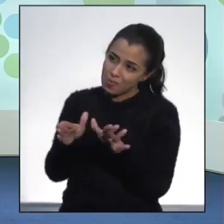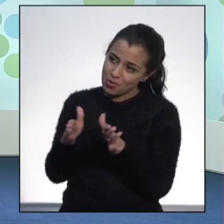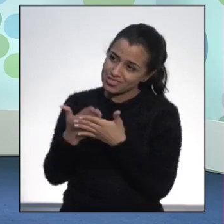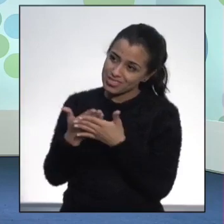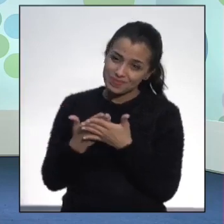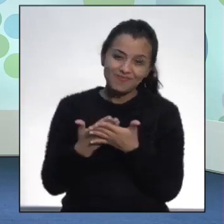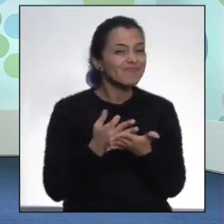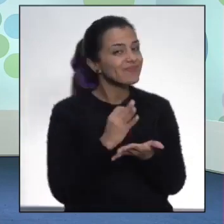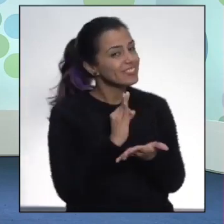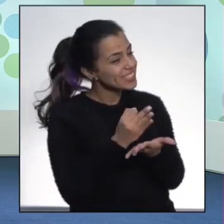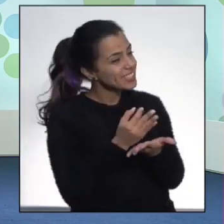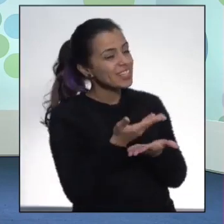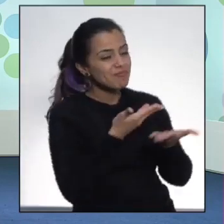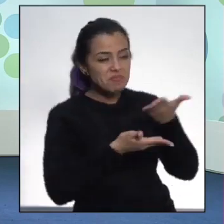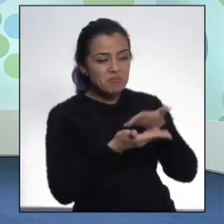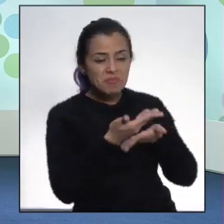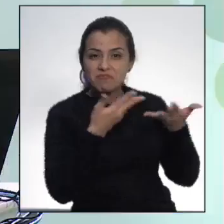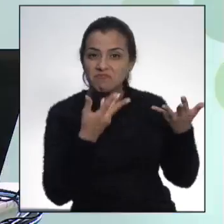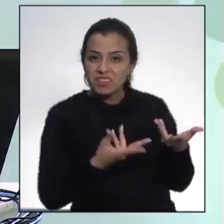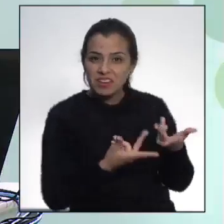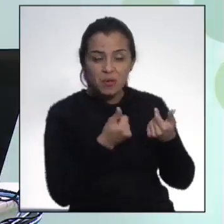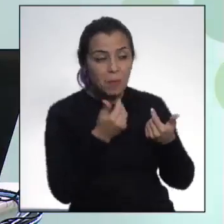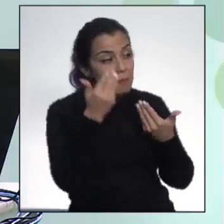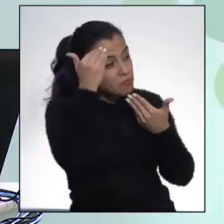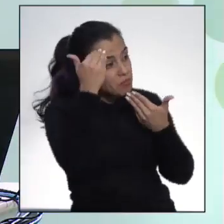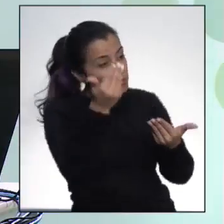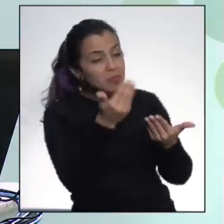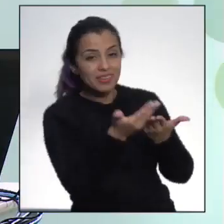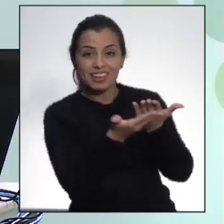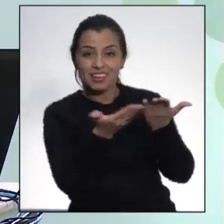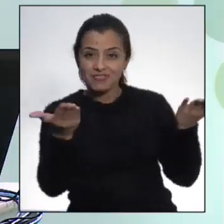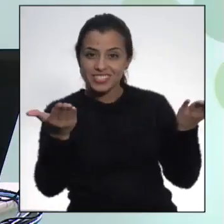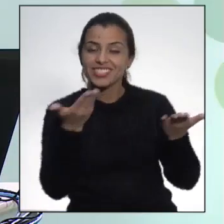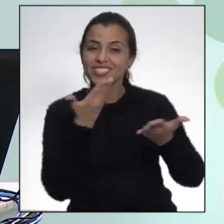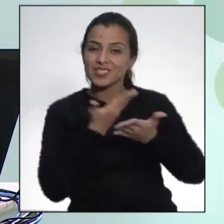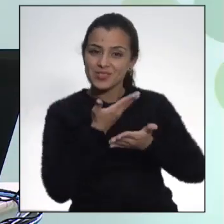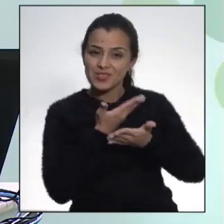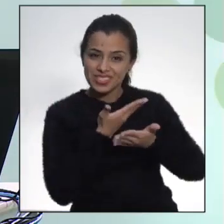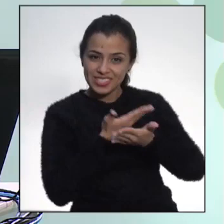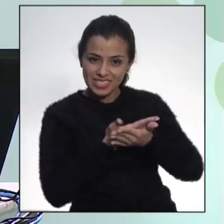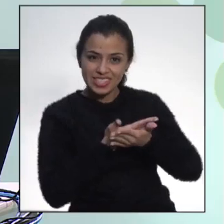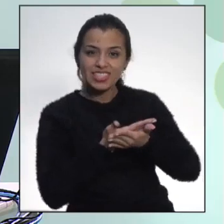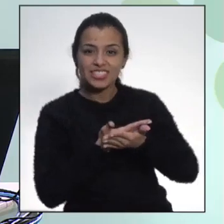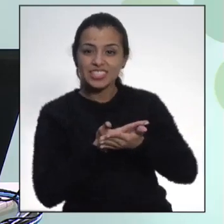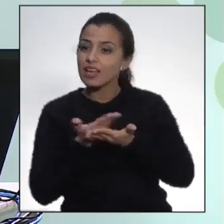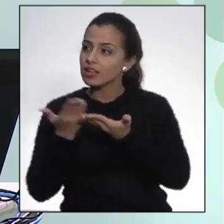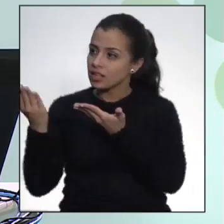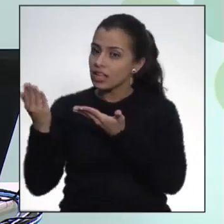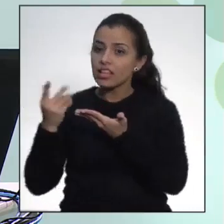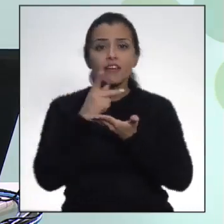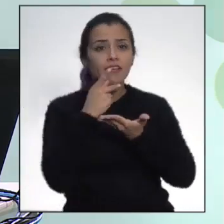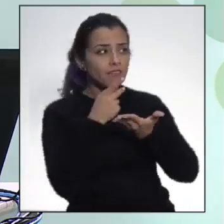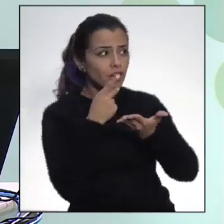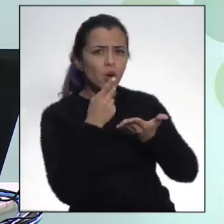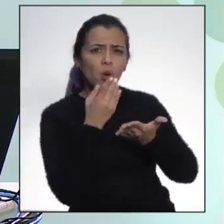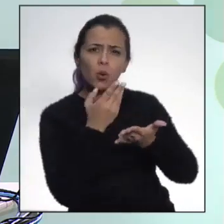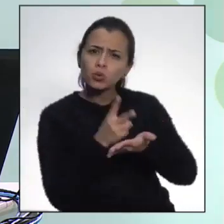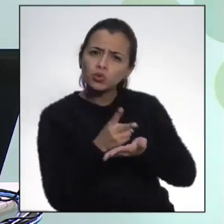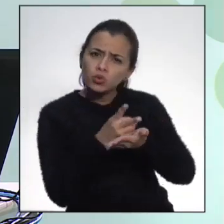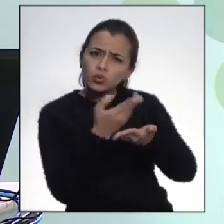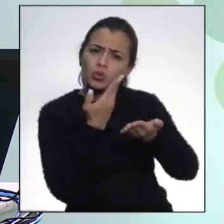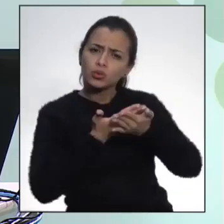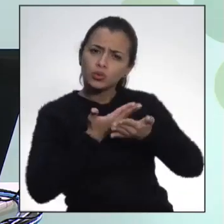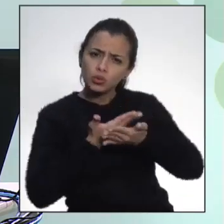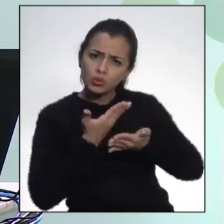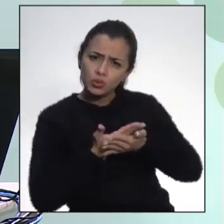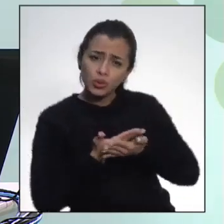a interação deles foi fantástica. Agradeço a todos os estudantes, tá? Como diz o professor, dê continuidade aos estudos, né?